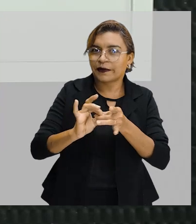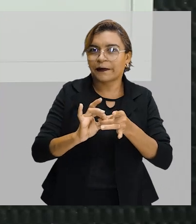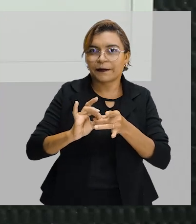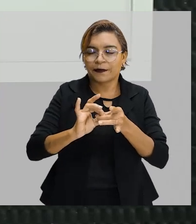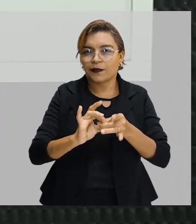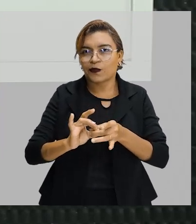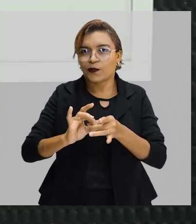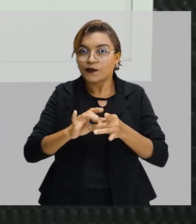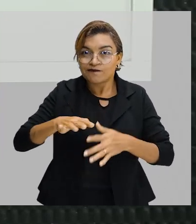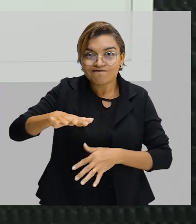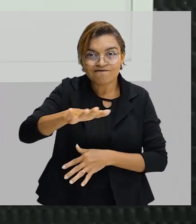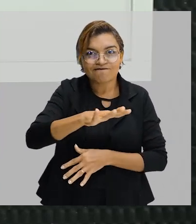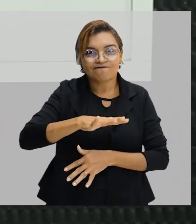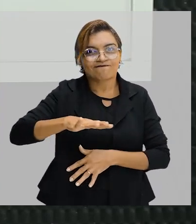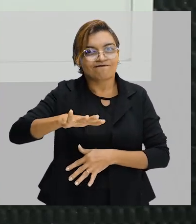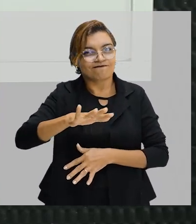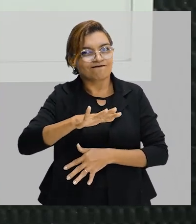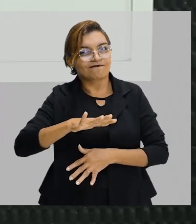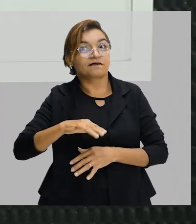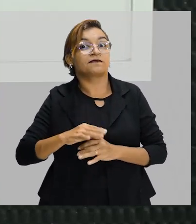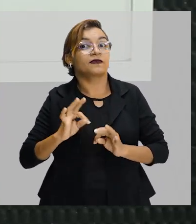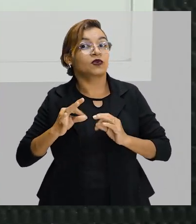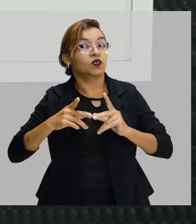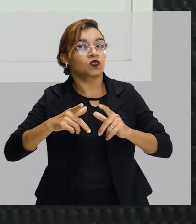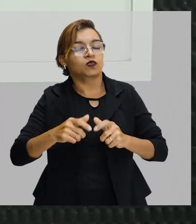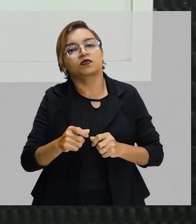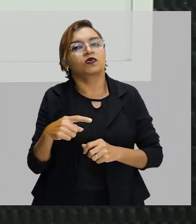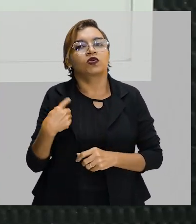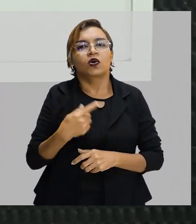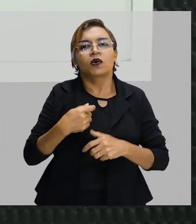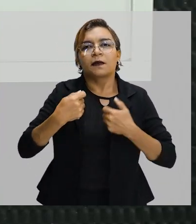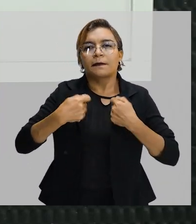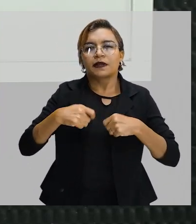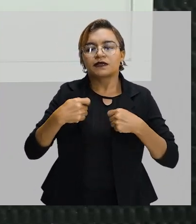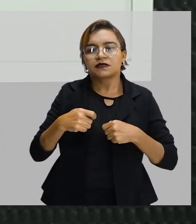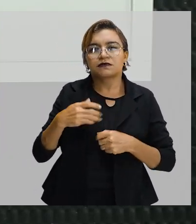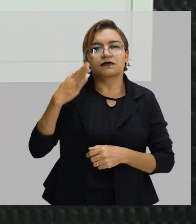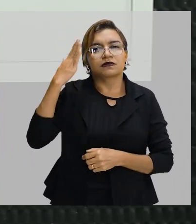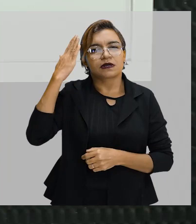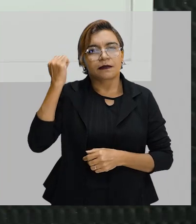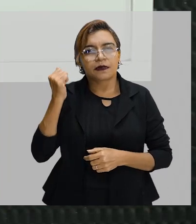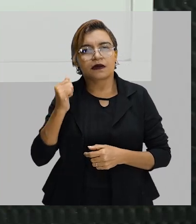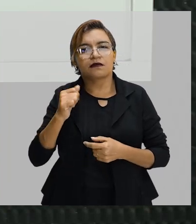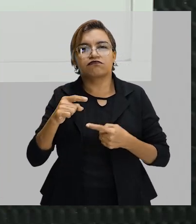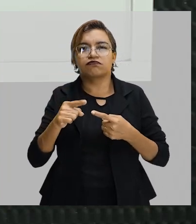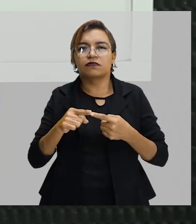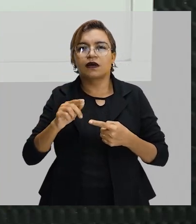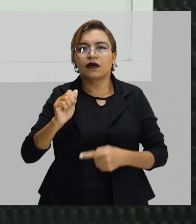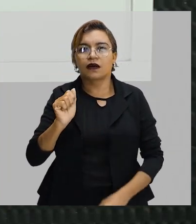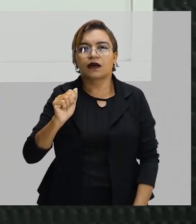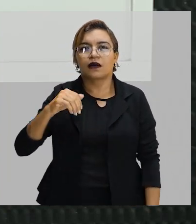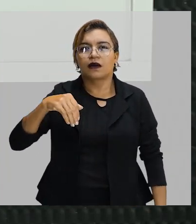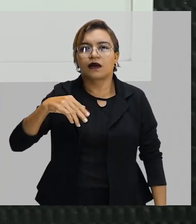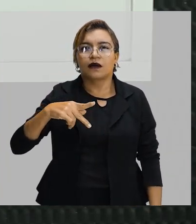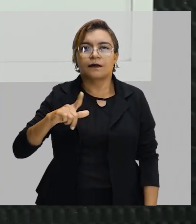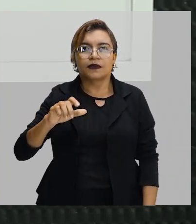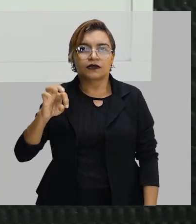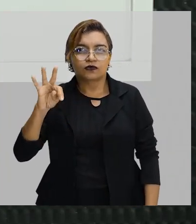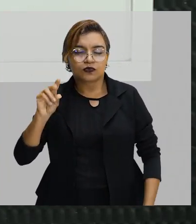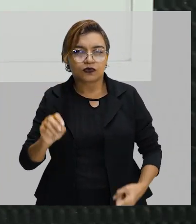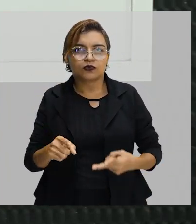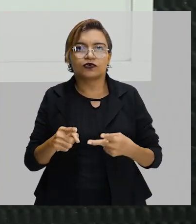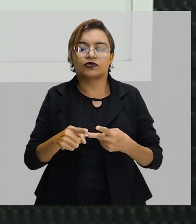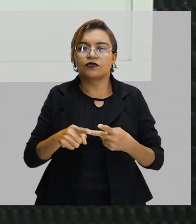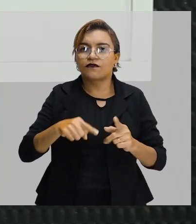todo, tá certo? Então a gente precisa saber o que é amplitude, o que é frequência e por aí vai, dentro do movimento